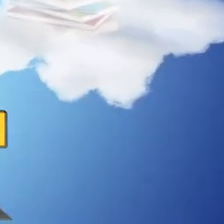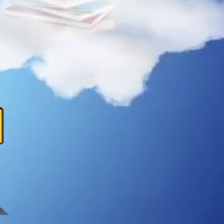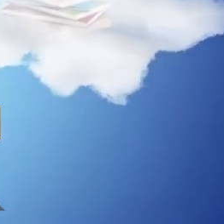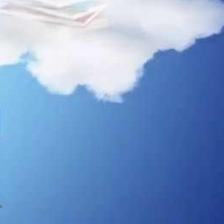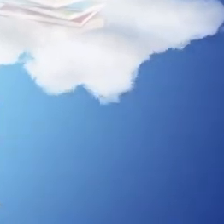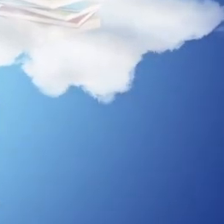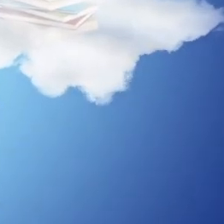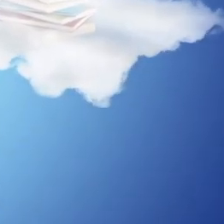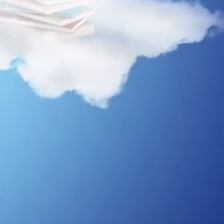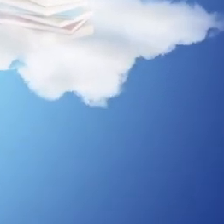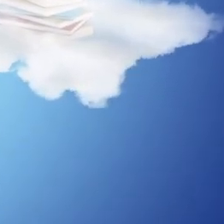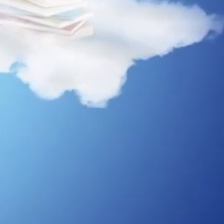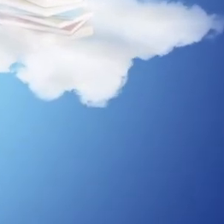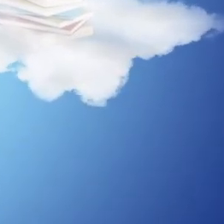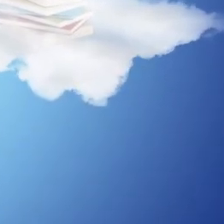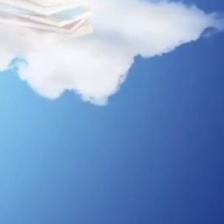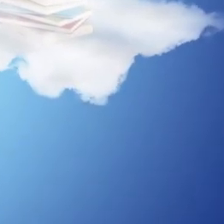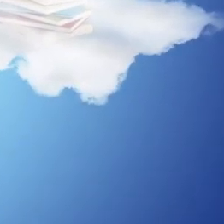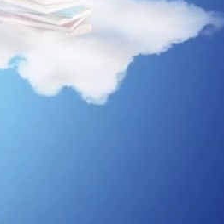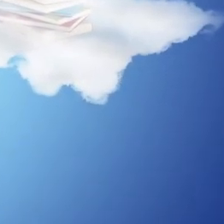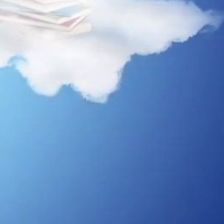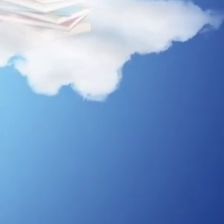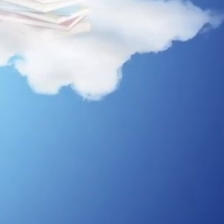Coelho